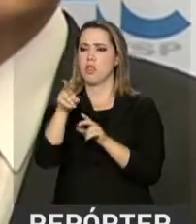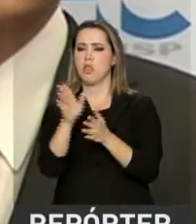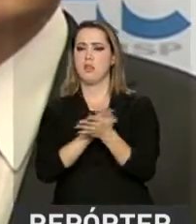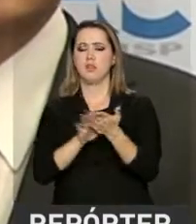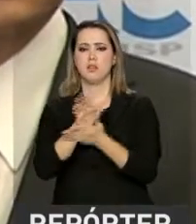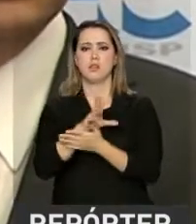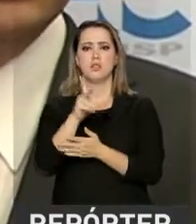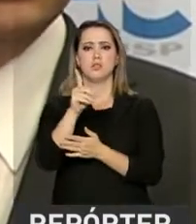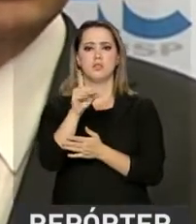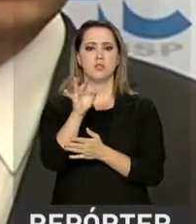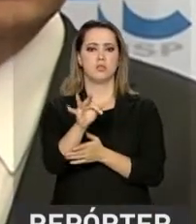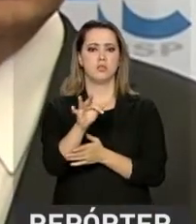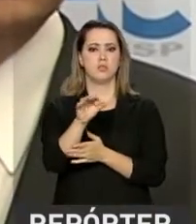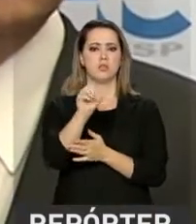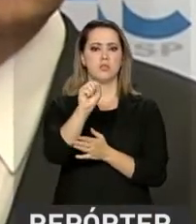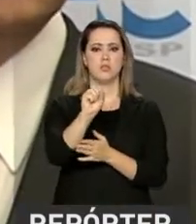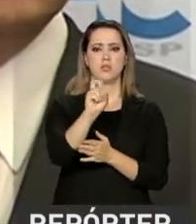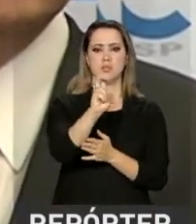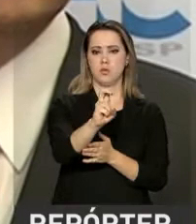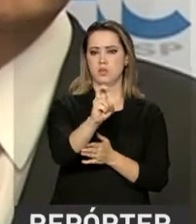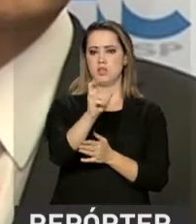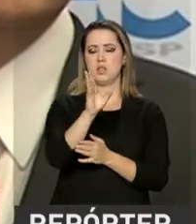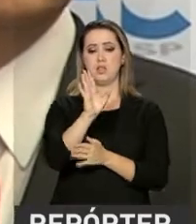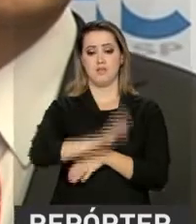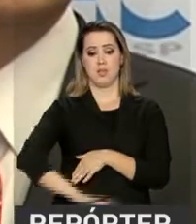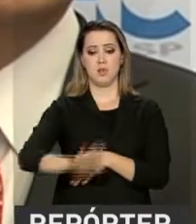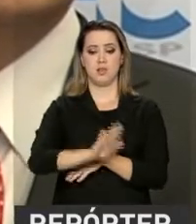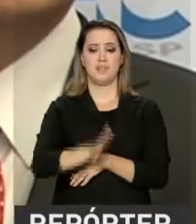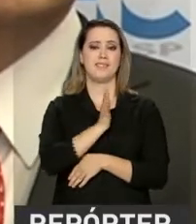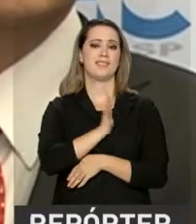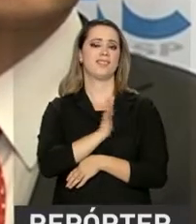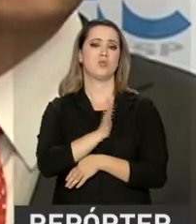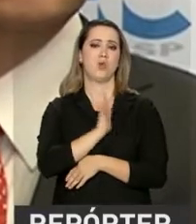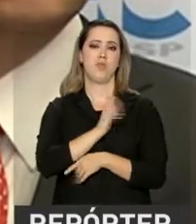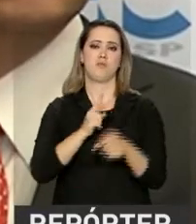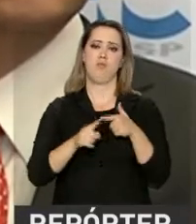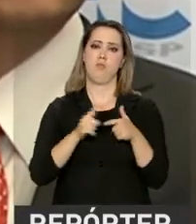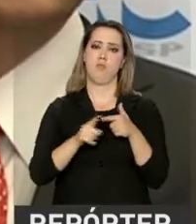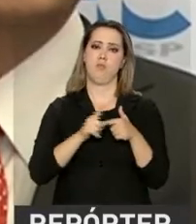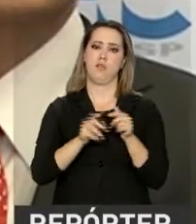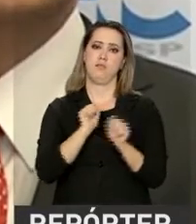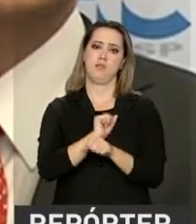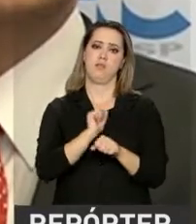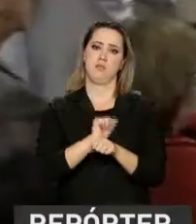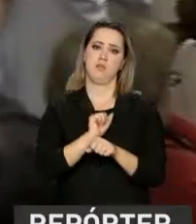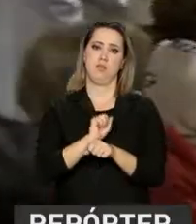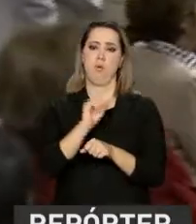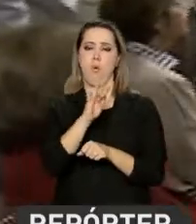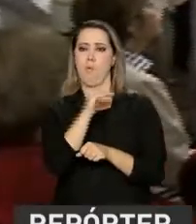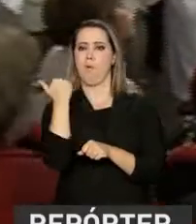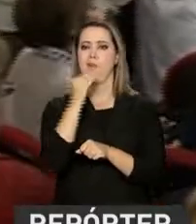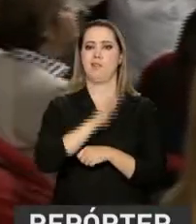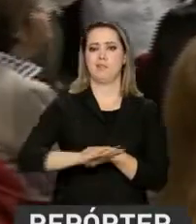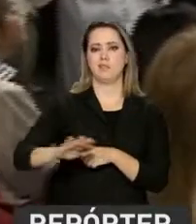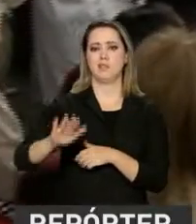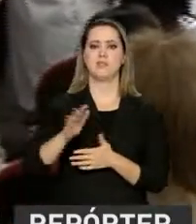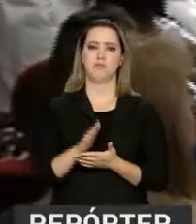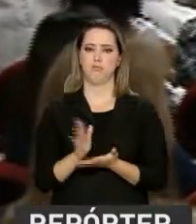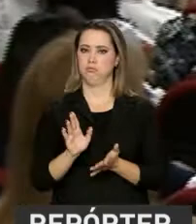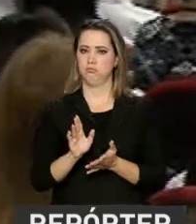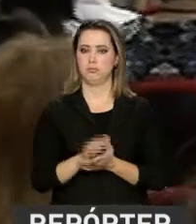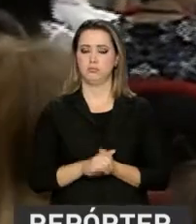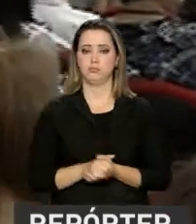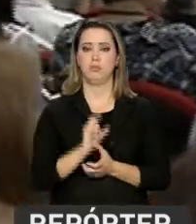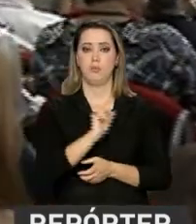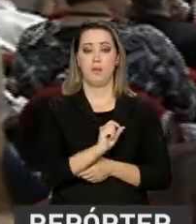federal tem 85 crianças esperando que morreram 90 crianças na fila do cn hack as mudanças comemoradas por